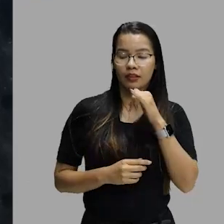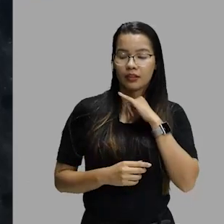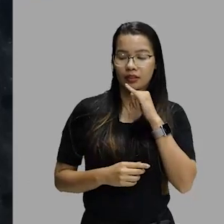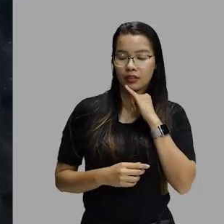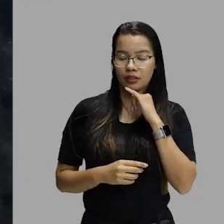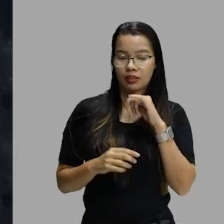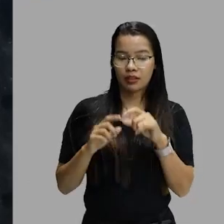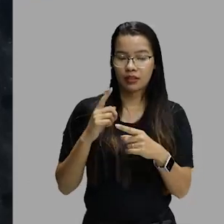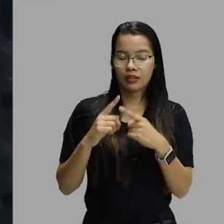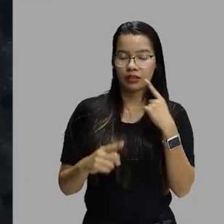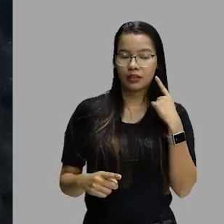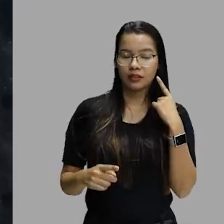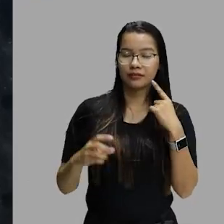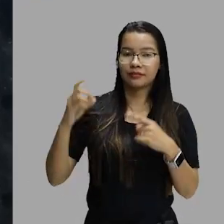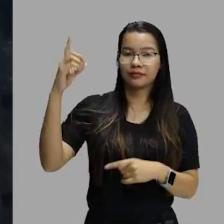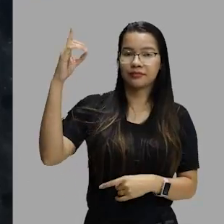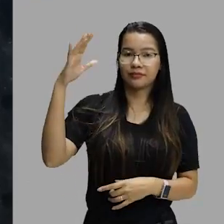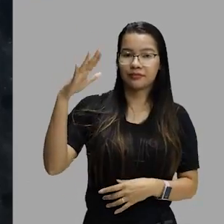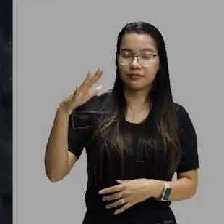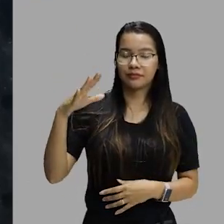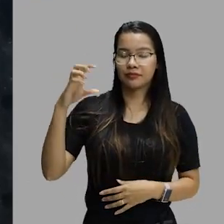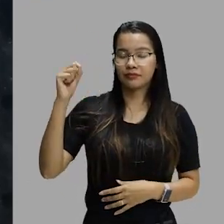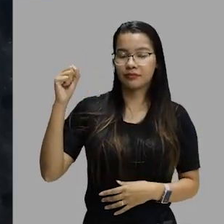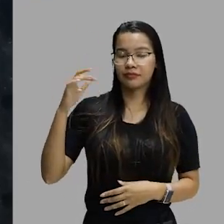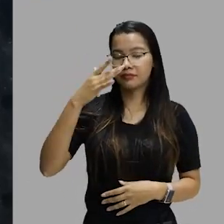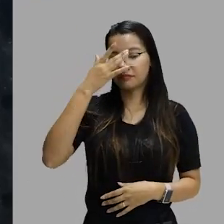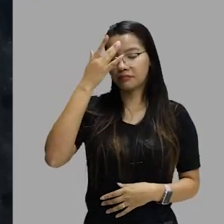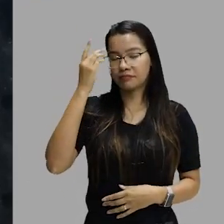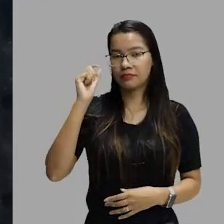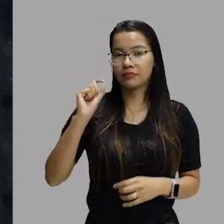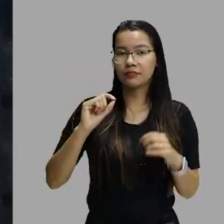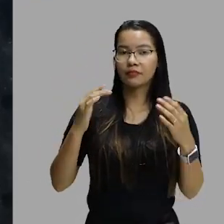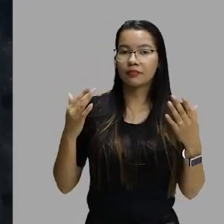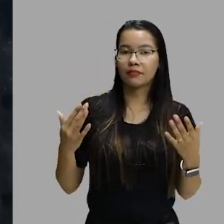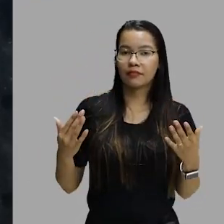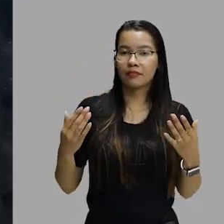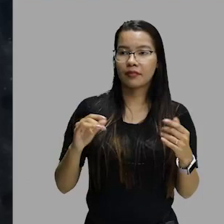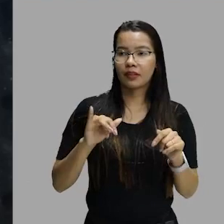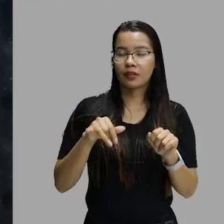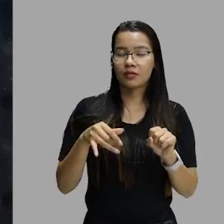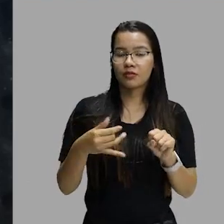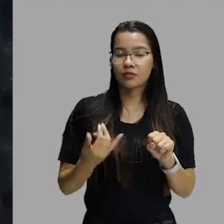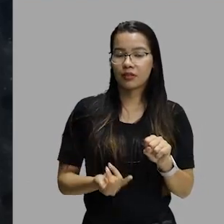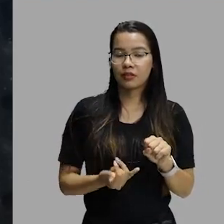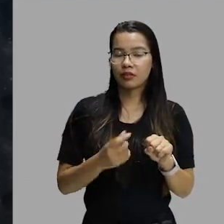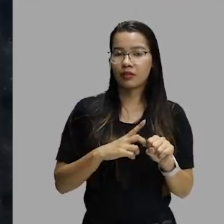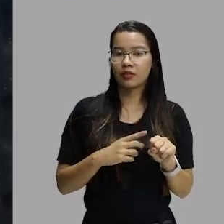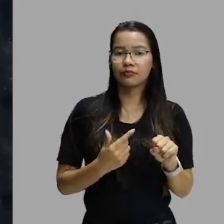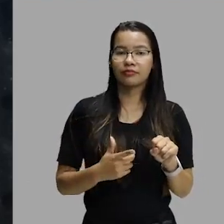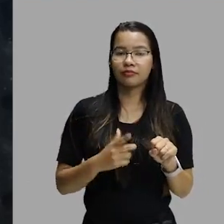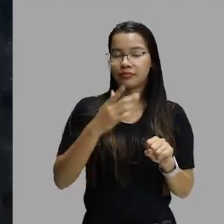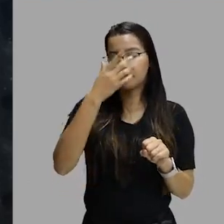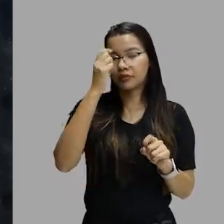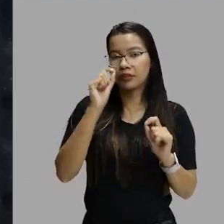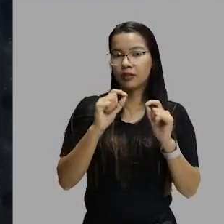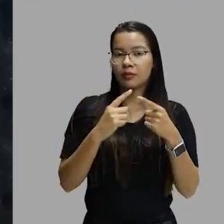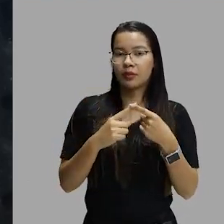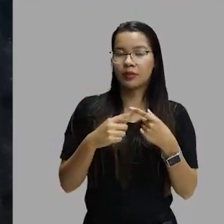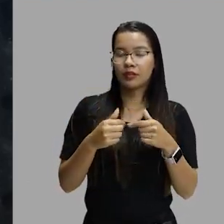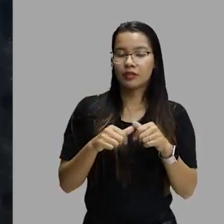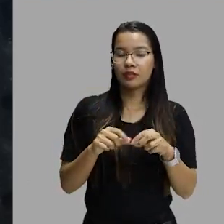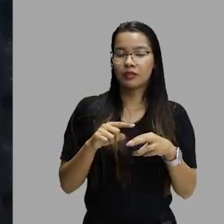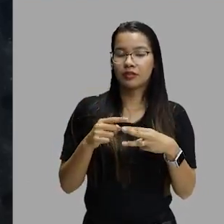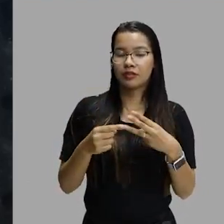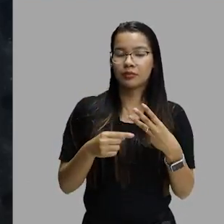desligaram a lâmpada. Quem? O sujeito indeterminado, porque o verbo está na terceira pessoa do